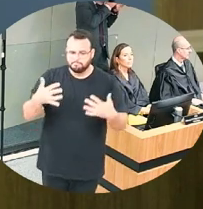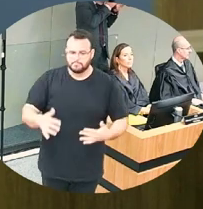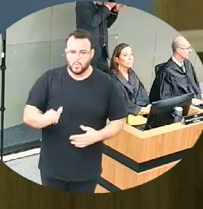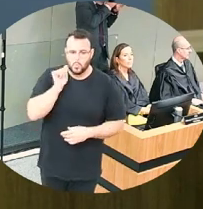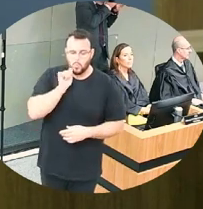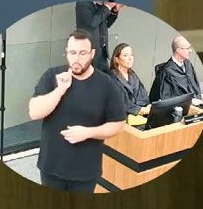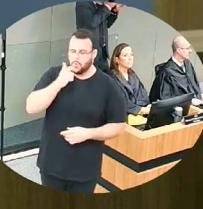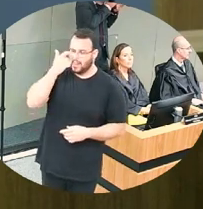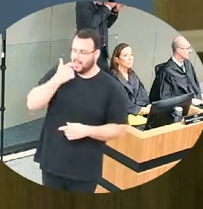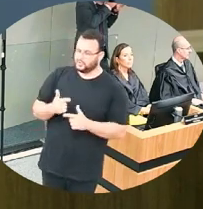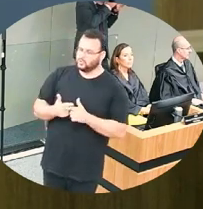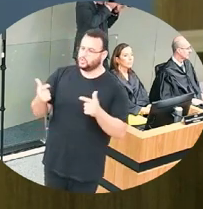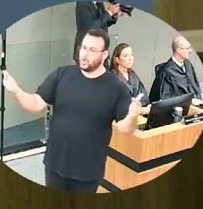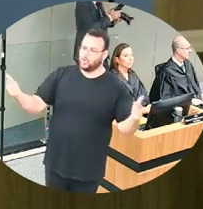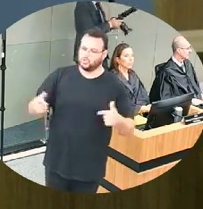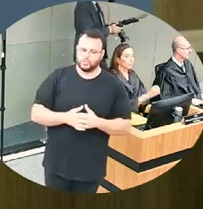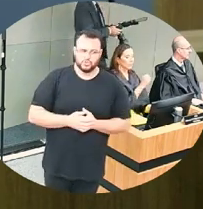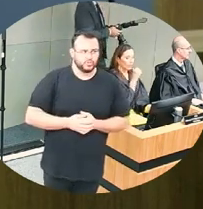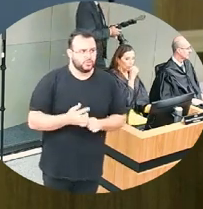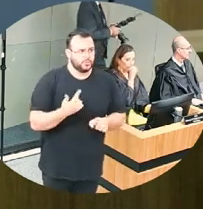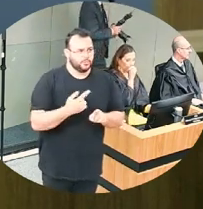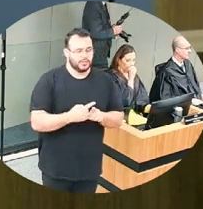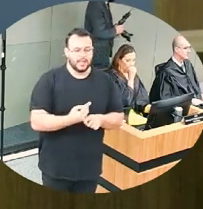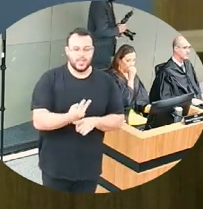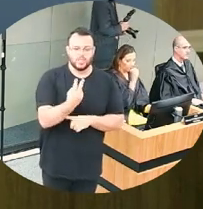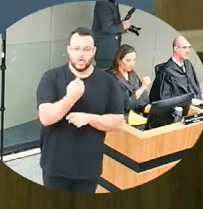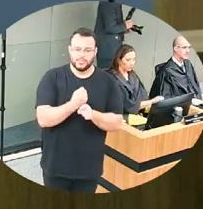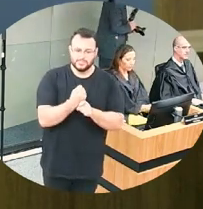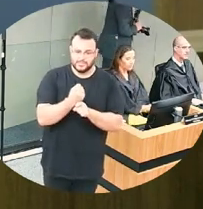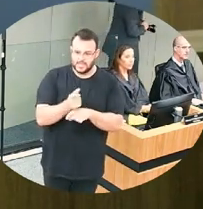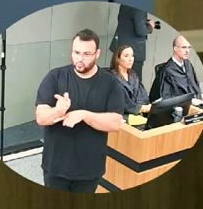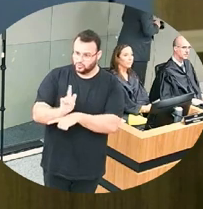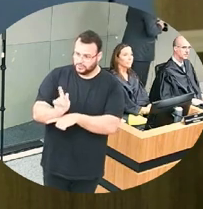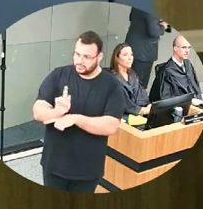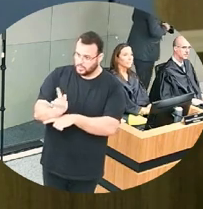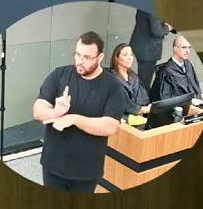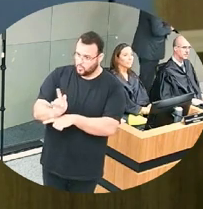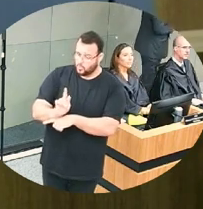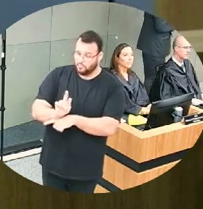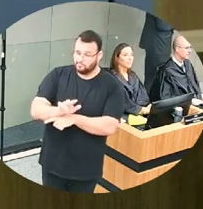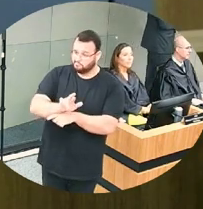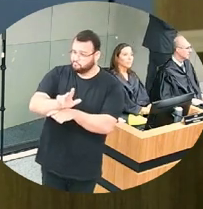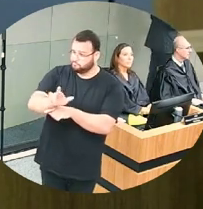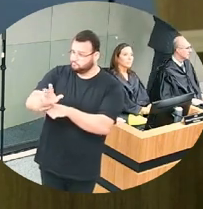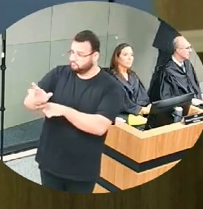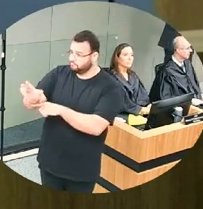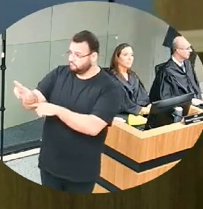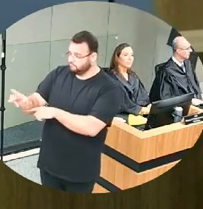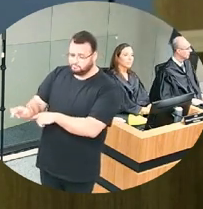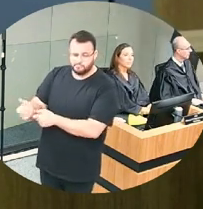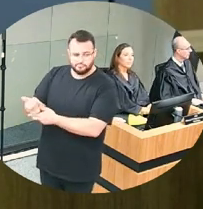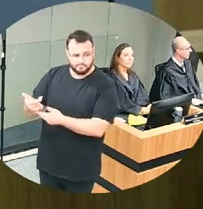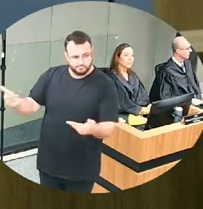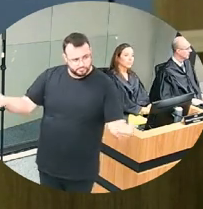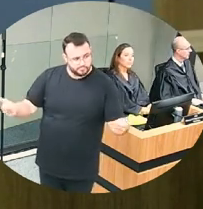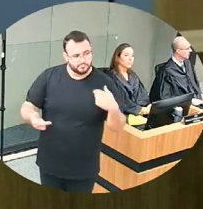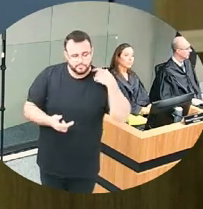uma mulher de muita sorte porque em do anos de gestão vários passaram